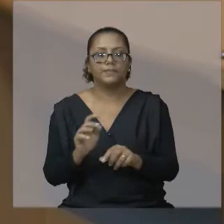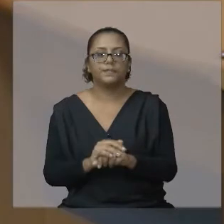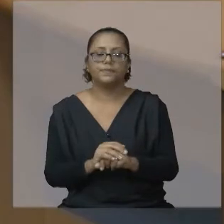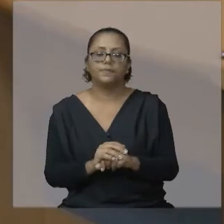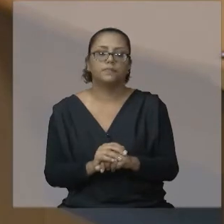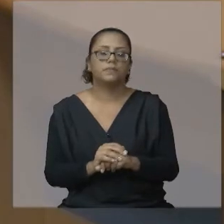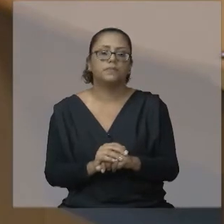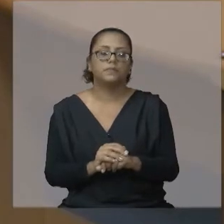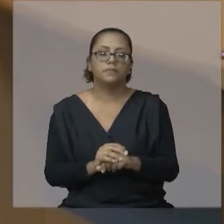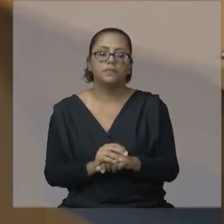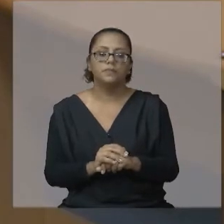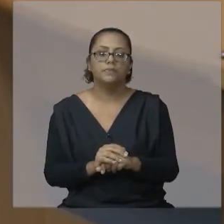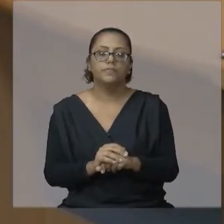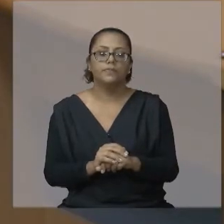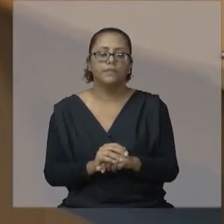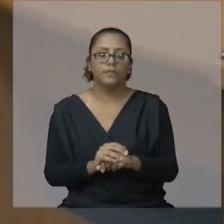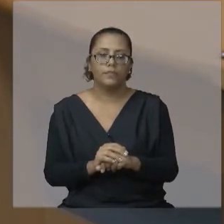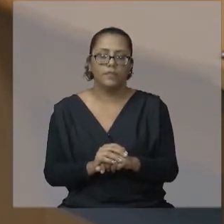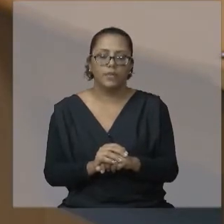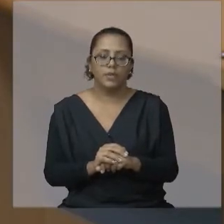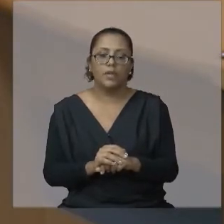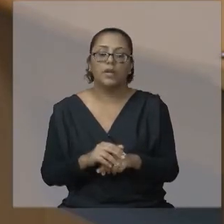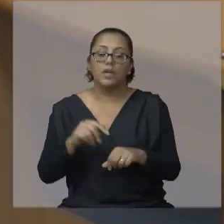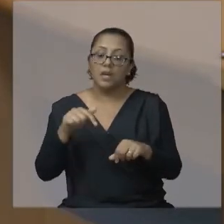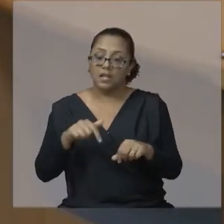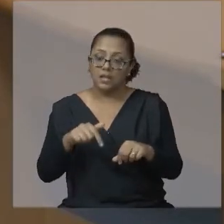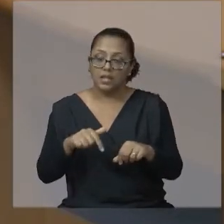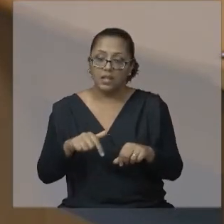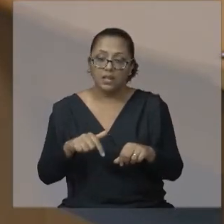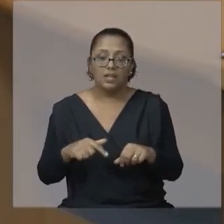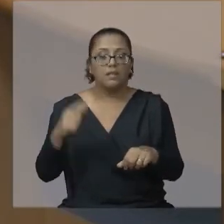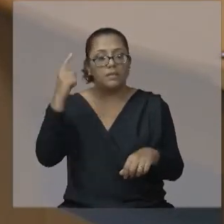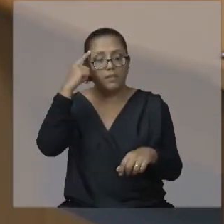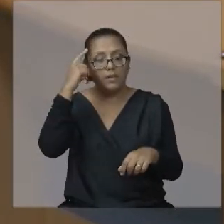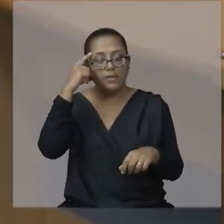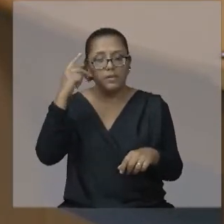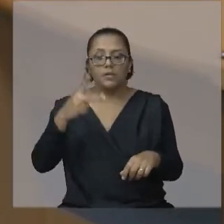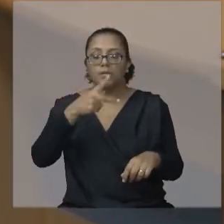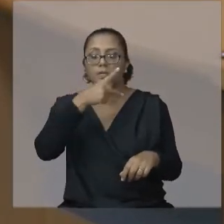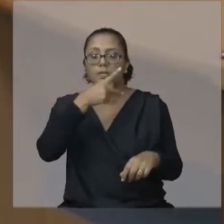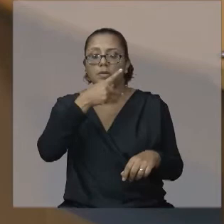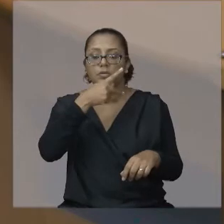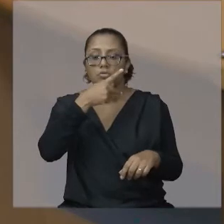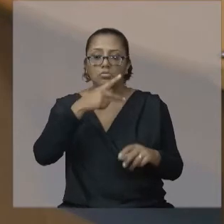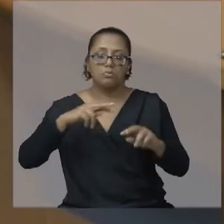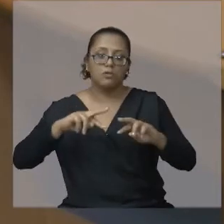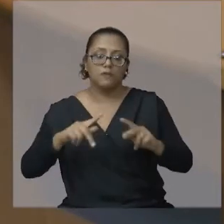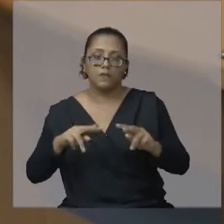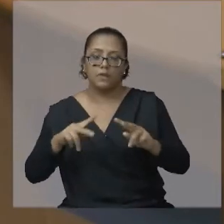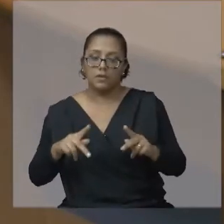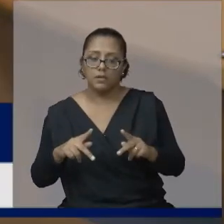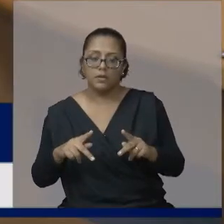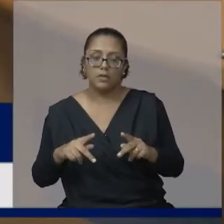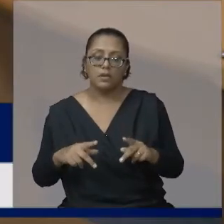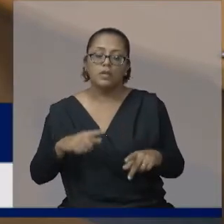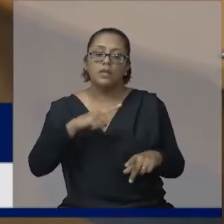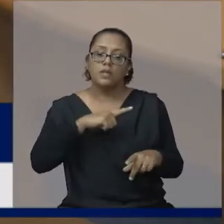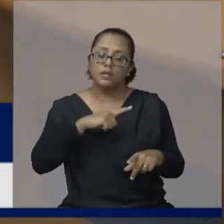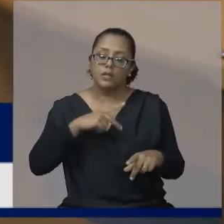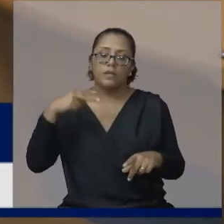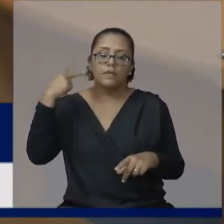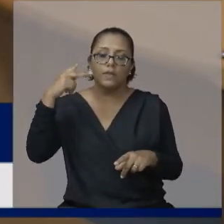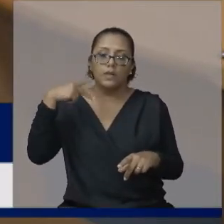grande parte dos pensamentos e correntes partidárias representadas nos vereadores